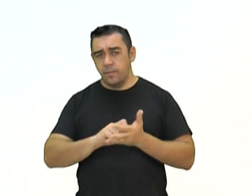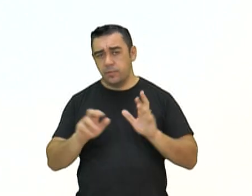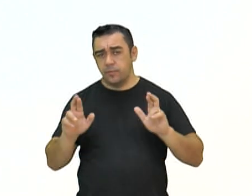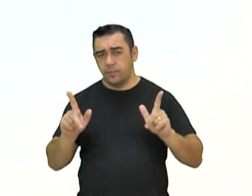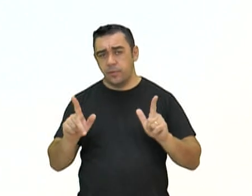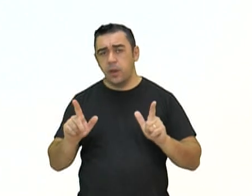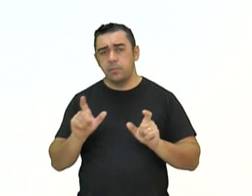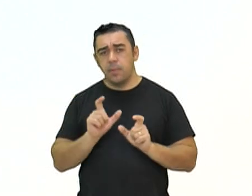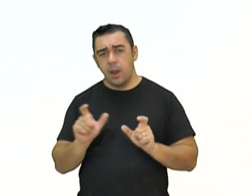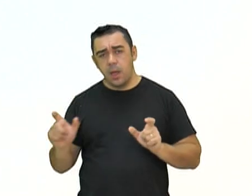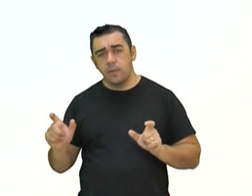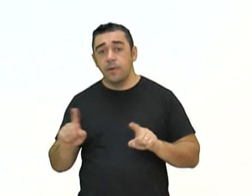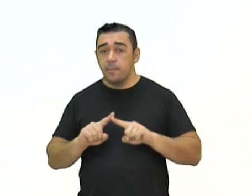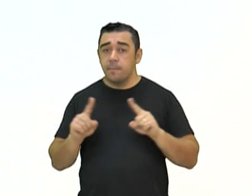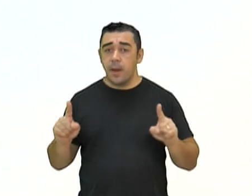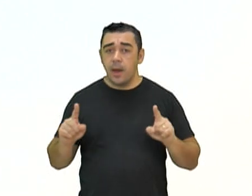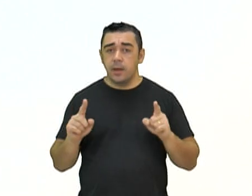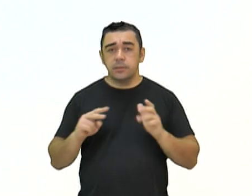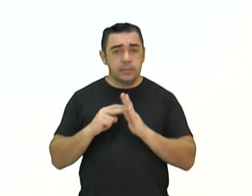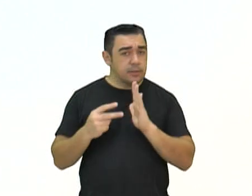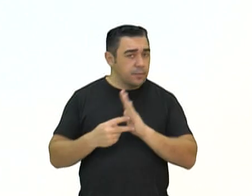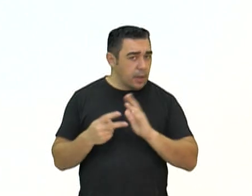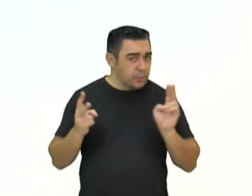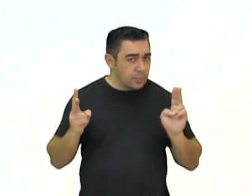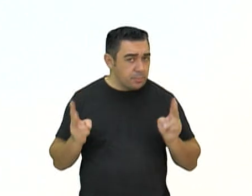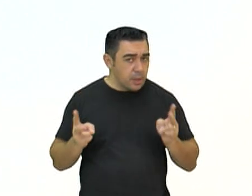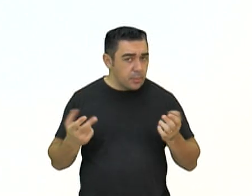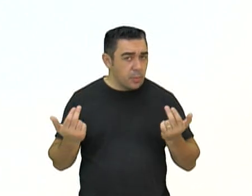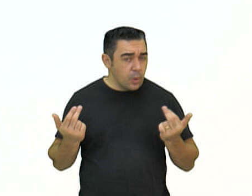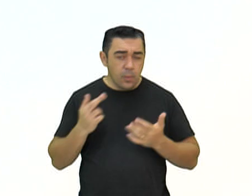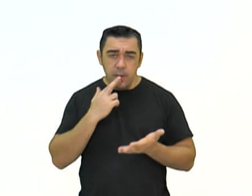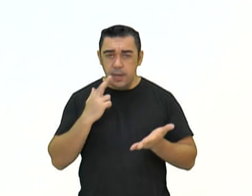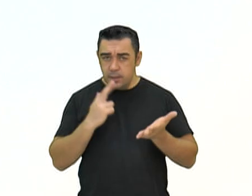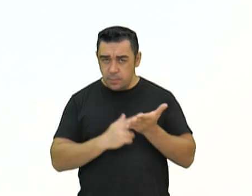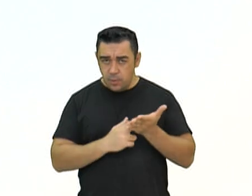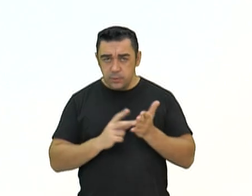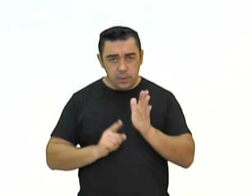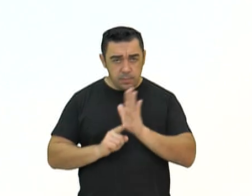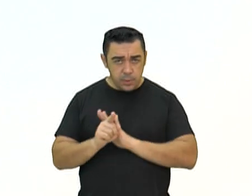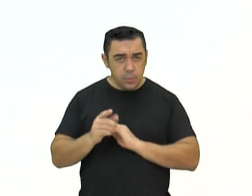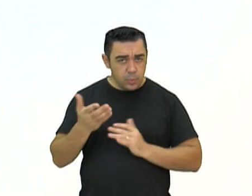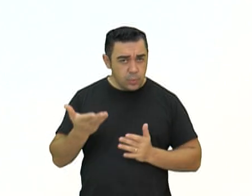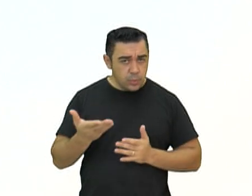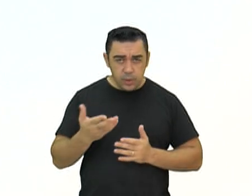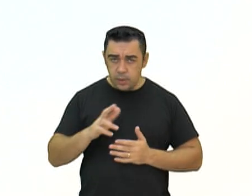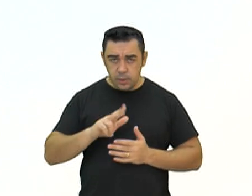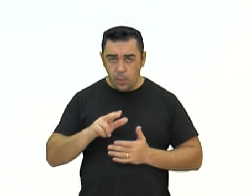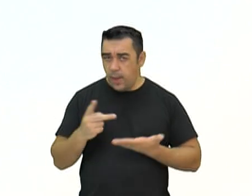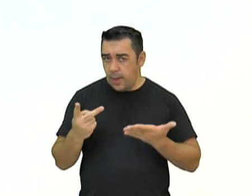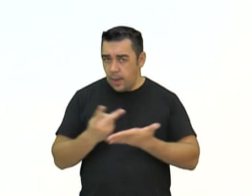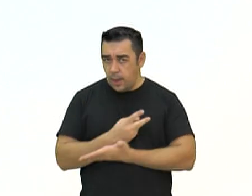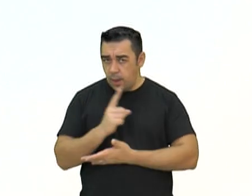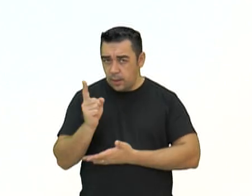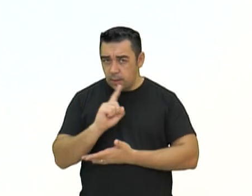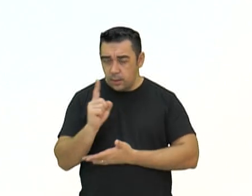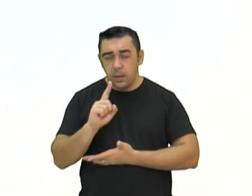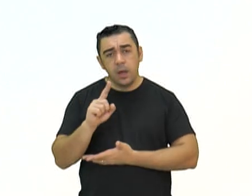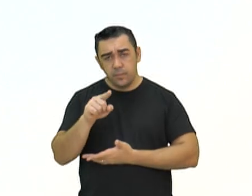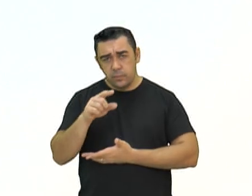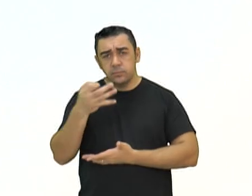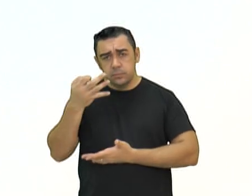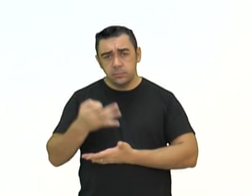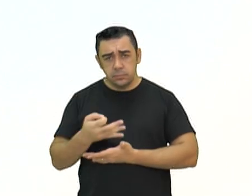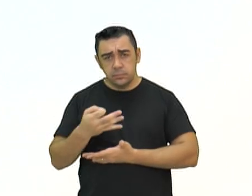outras palavras para fazer a resposta para essa questão, né? E não necessariamente está errado, né? De repente, vocês também